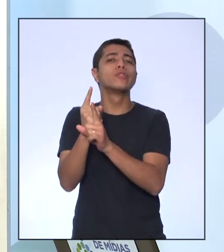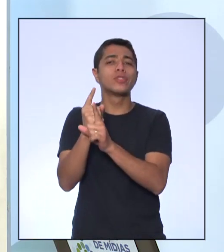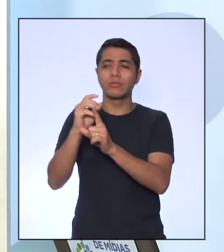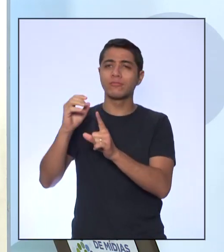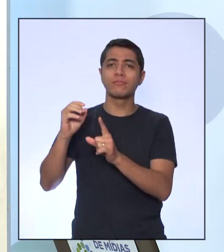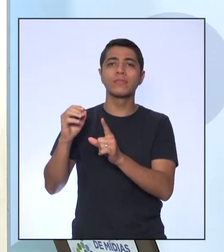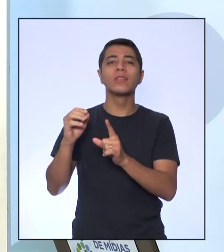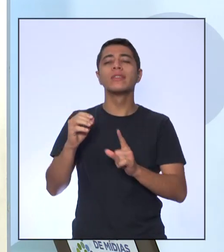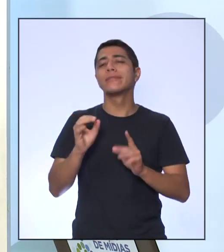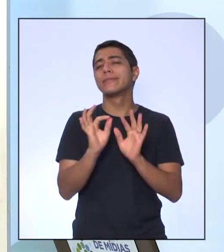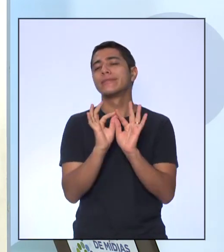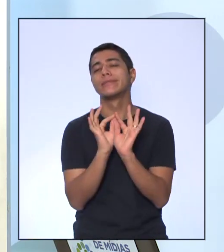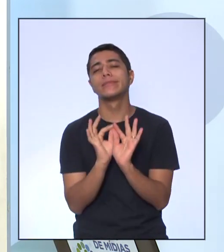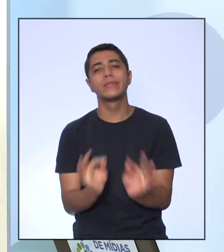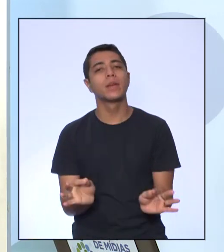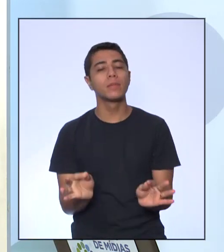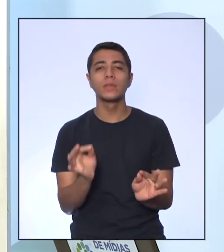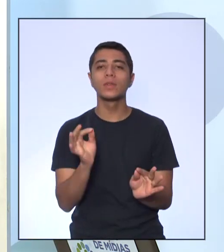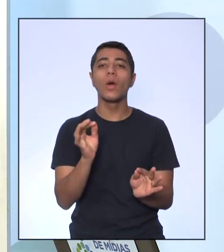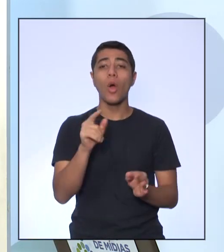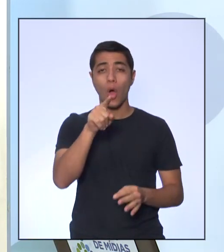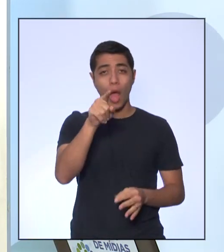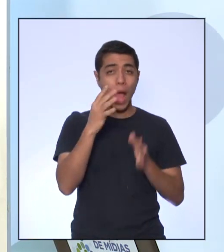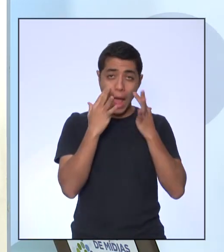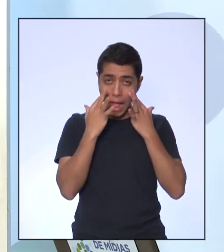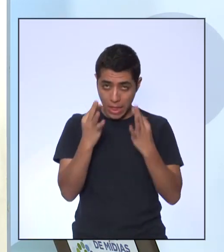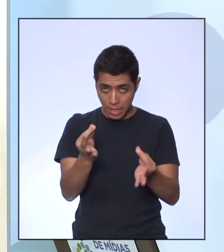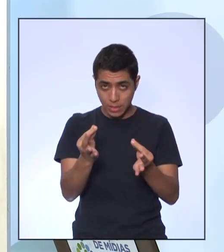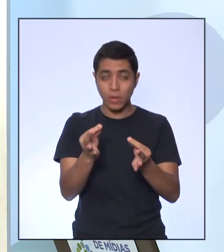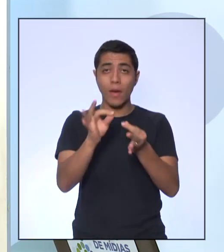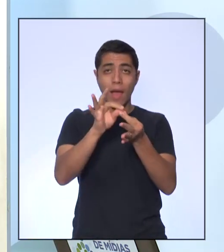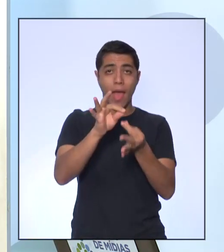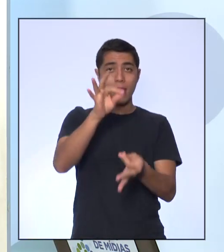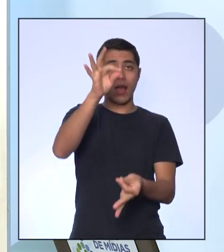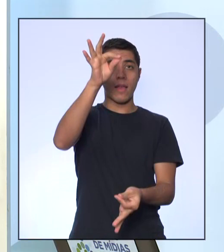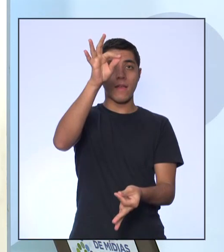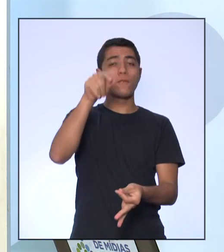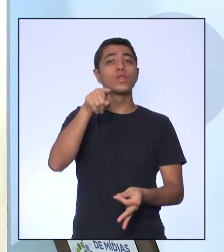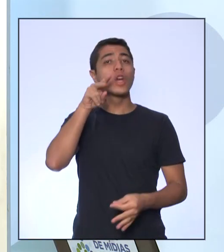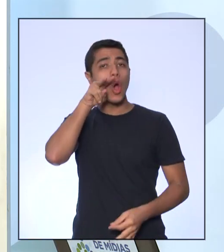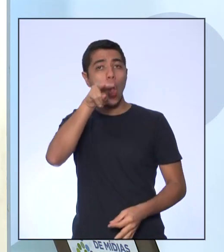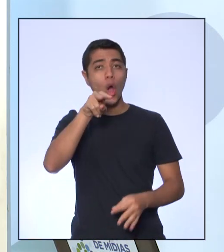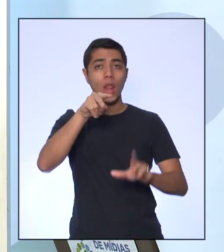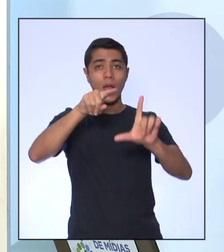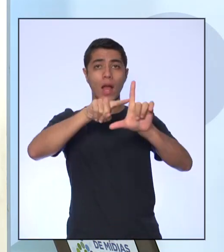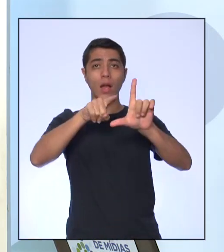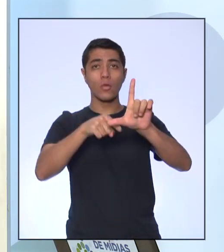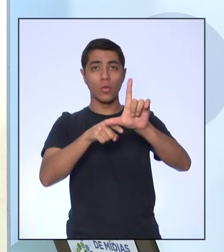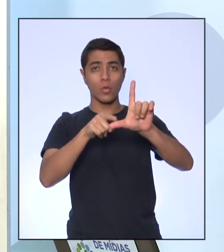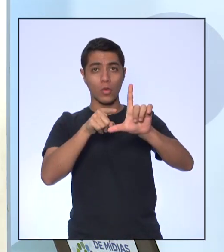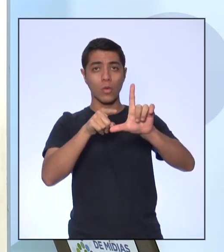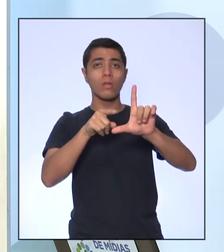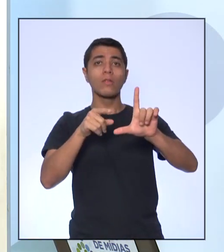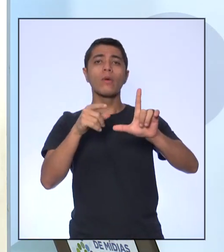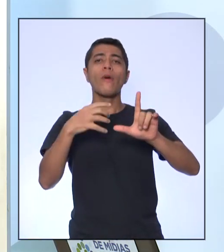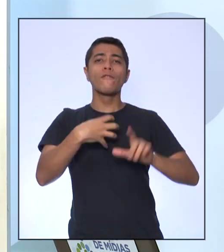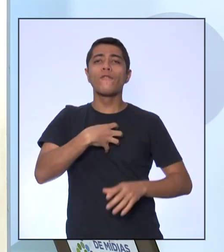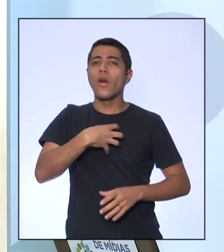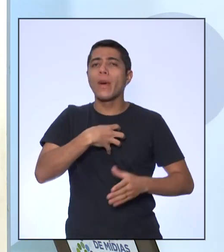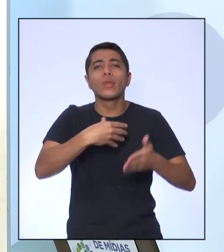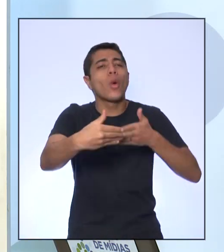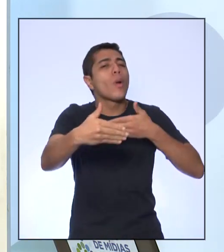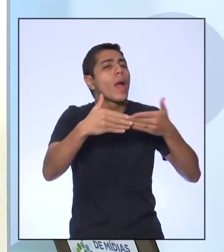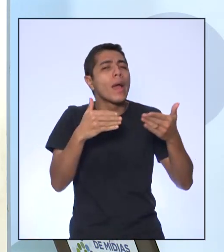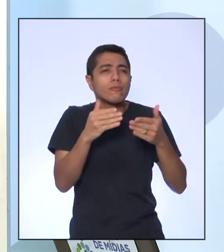é o prolongamento da reta então se eu olhar o ângulo em qualquer formato eu prolongo essa reta encontra gente